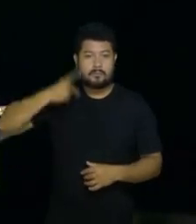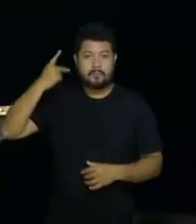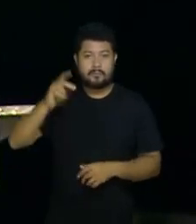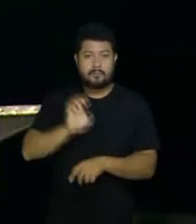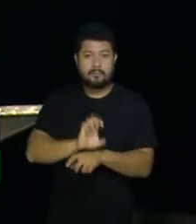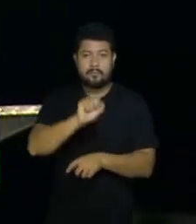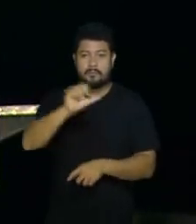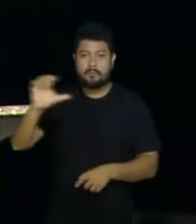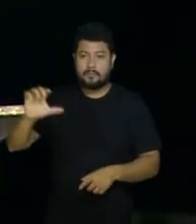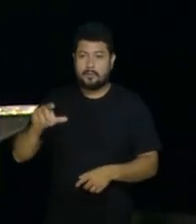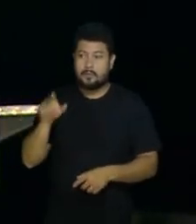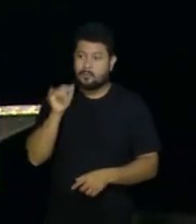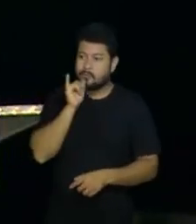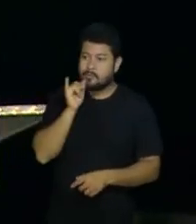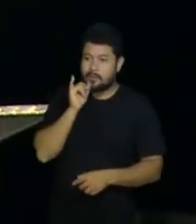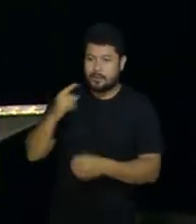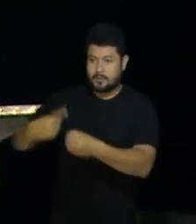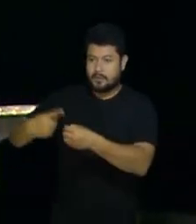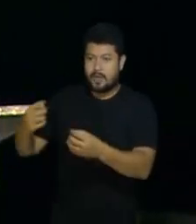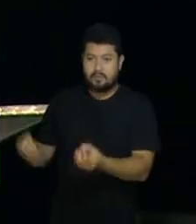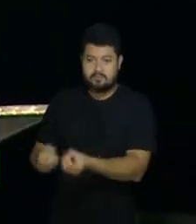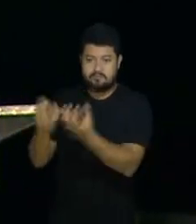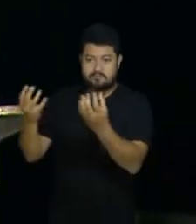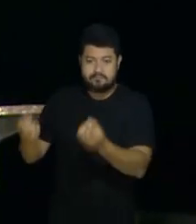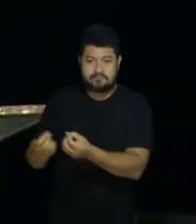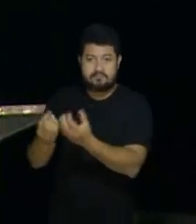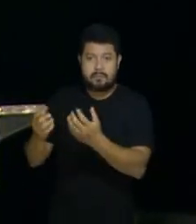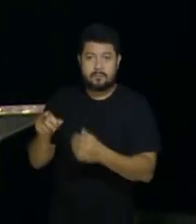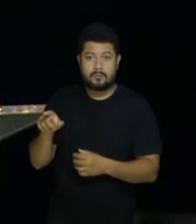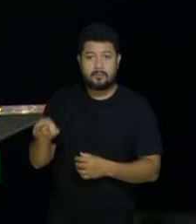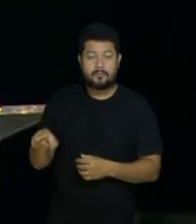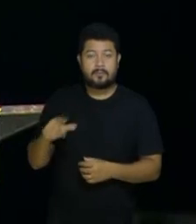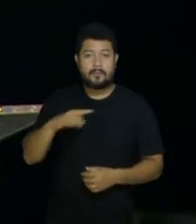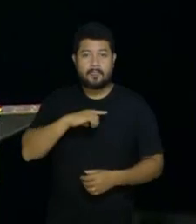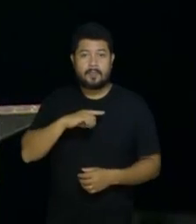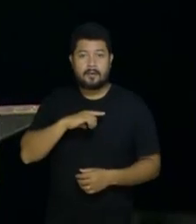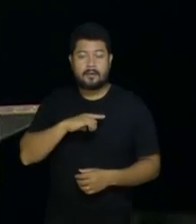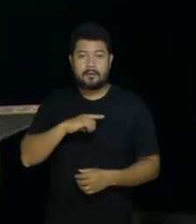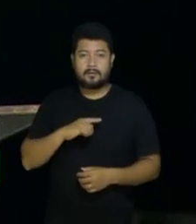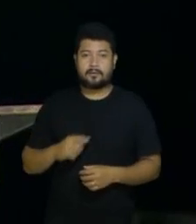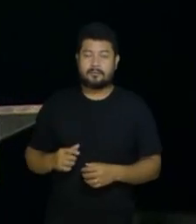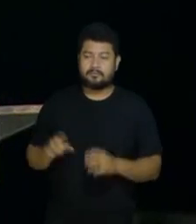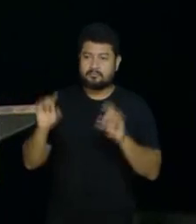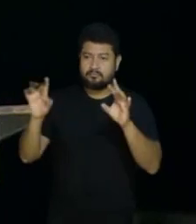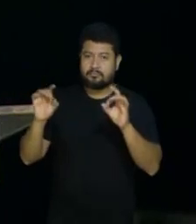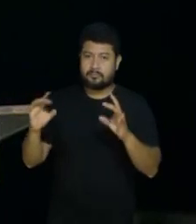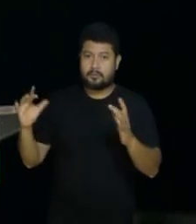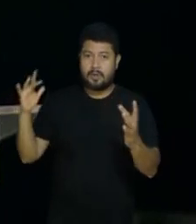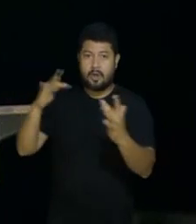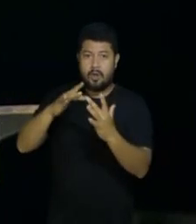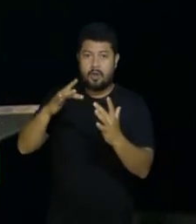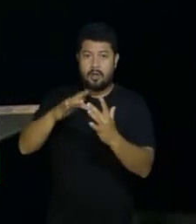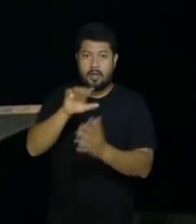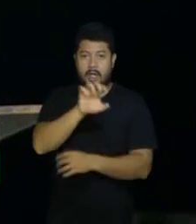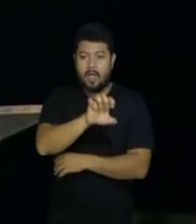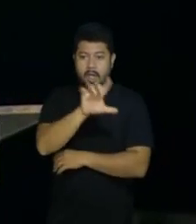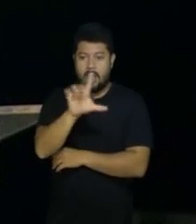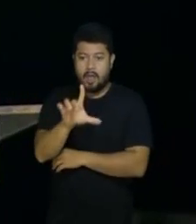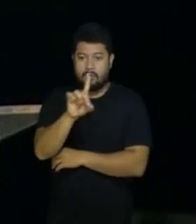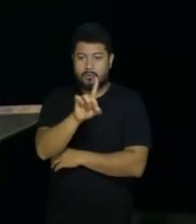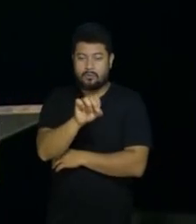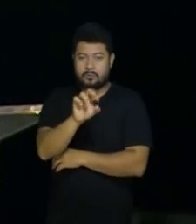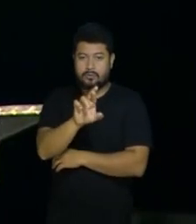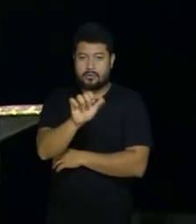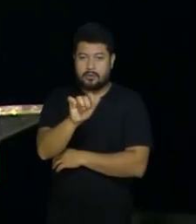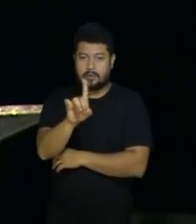Bombinha, senhor presidente, de modo muito especial também, a nossa cidade faz um contato com Eldorado do Sul